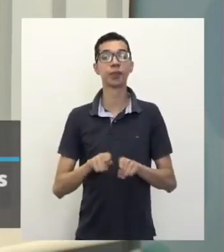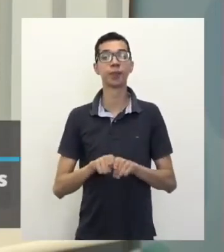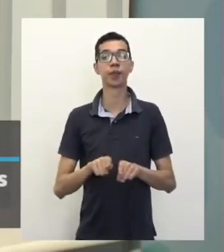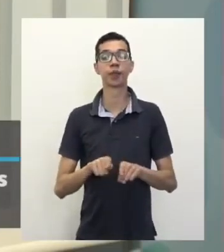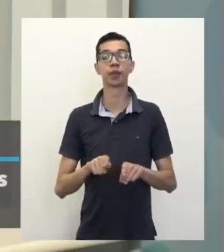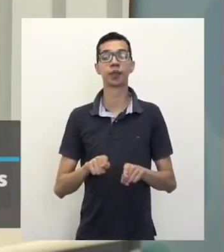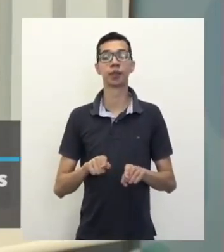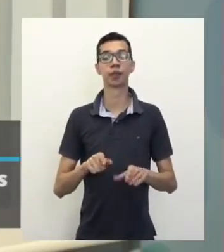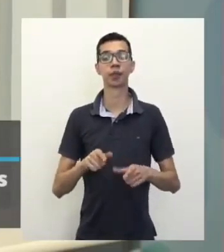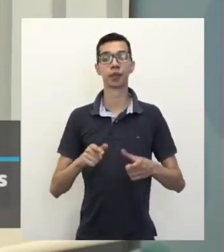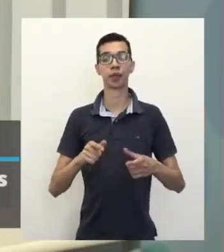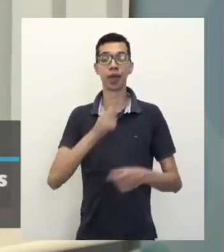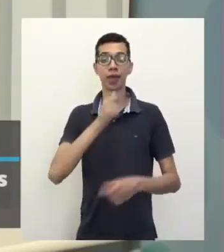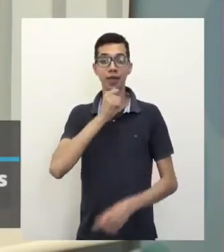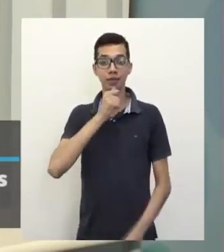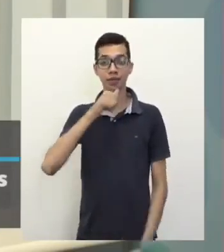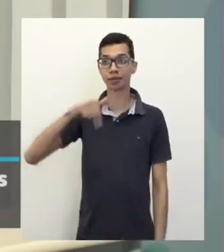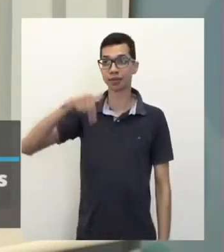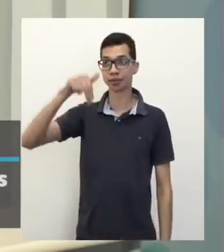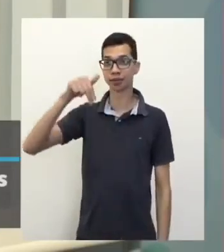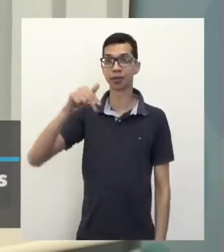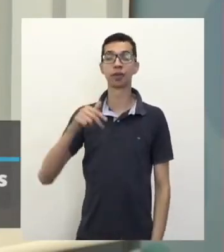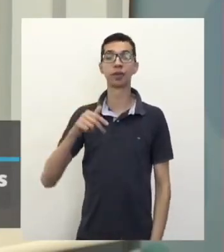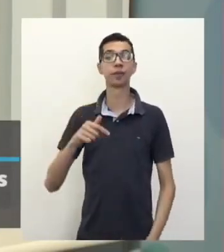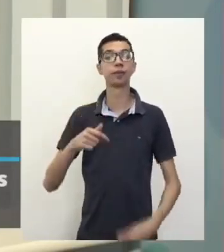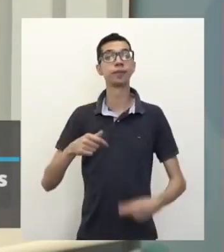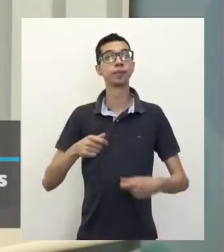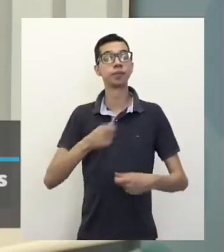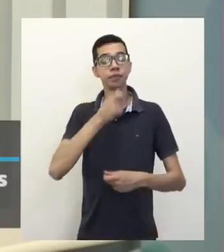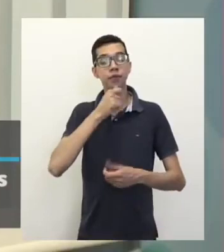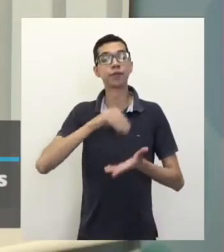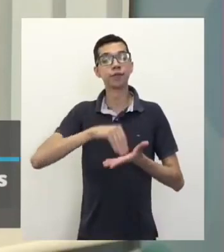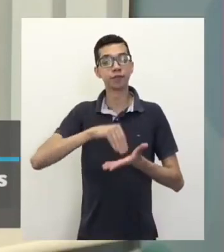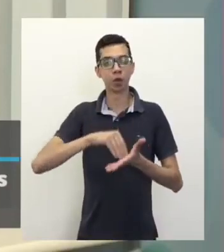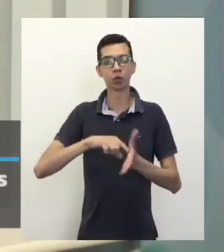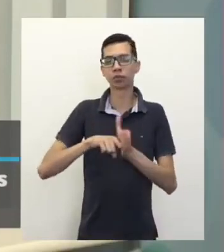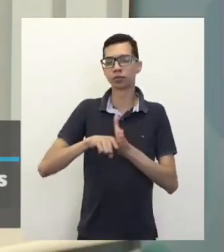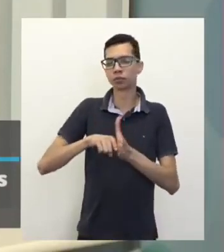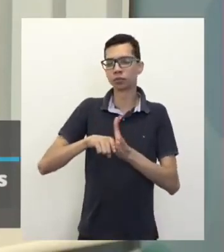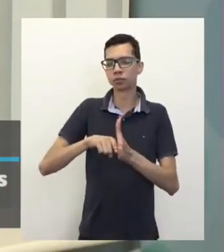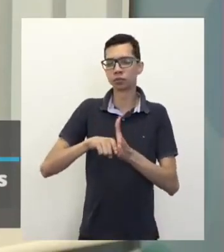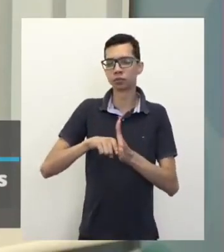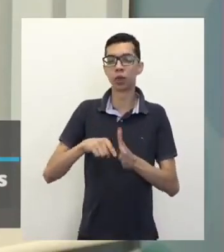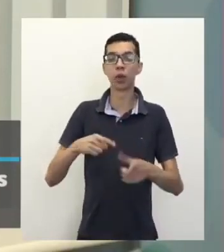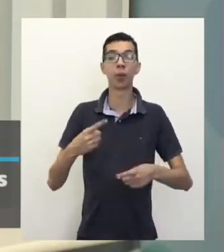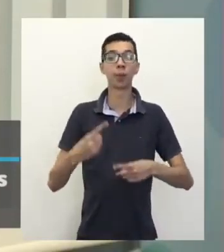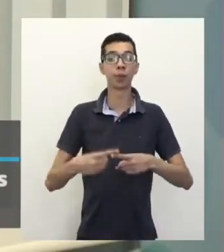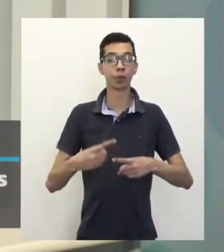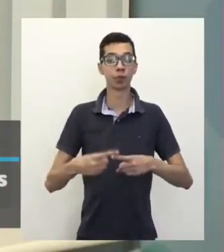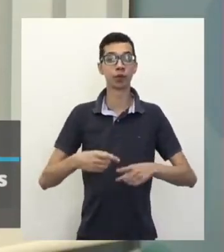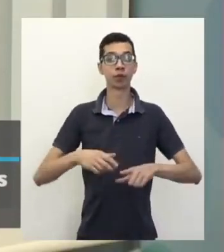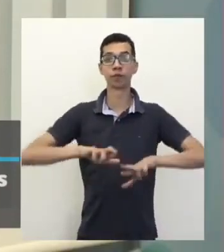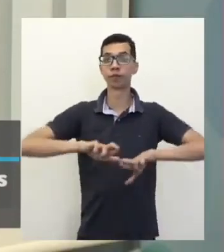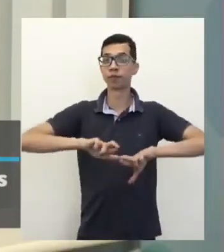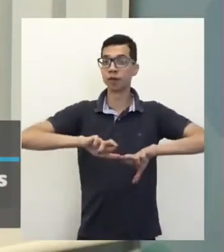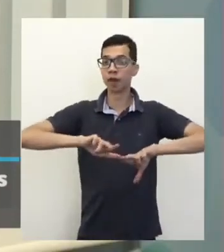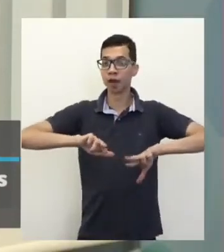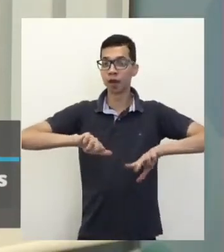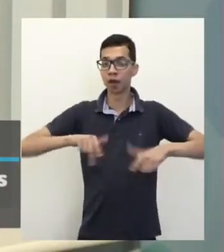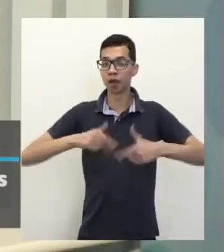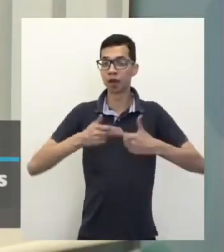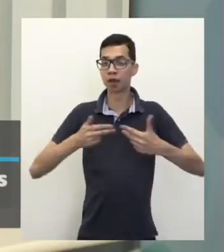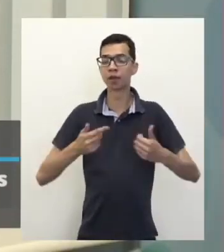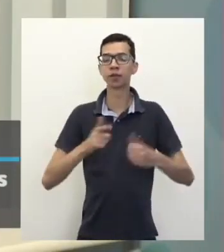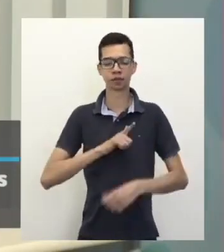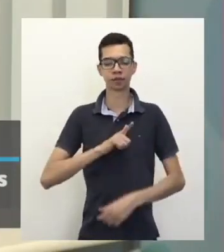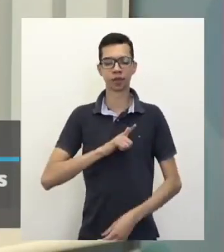uma região ainda que tem muito a ser, né, ainda pesquisada, porque a gente tem muitos recursos. Só que agora a gente